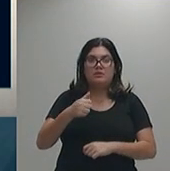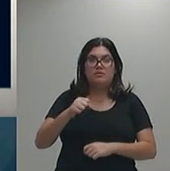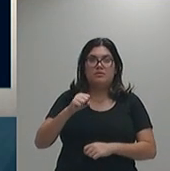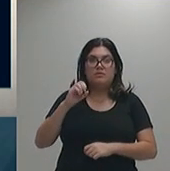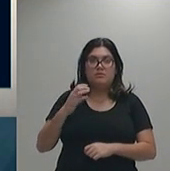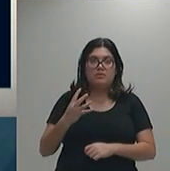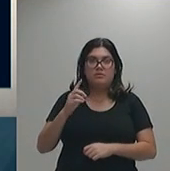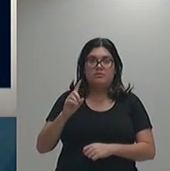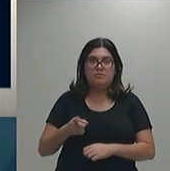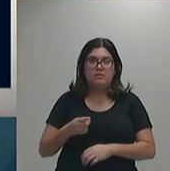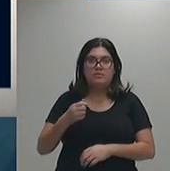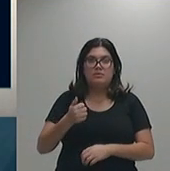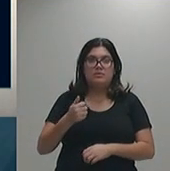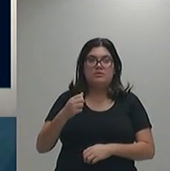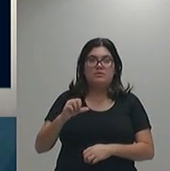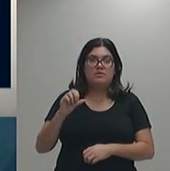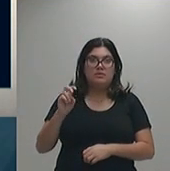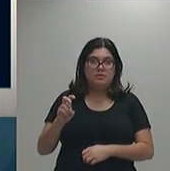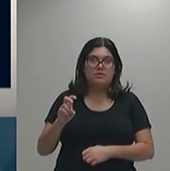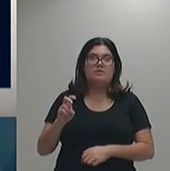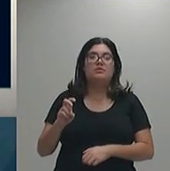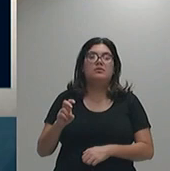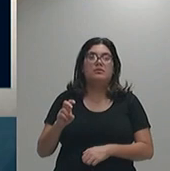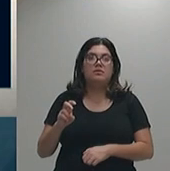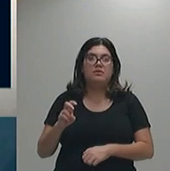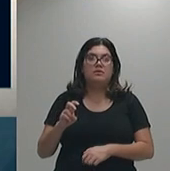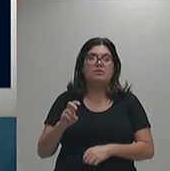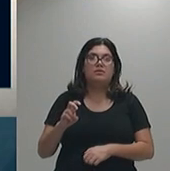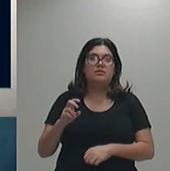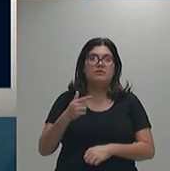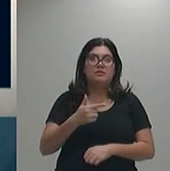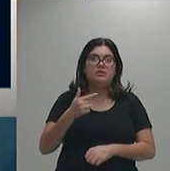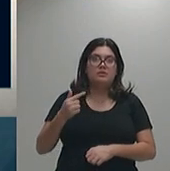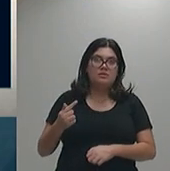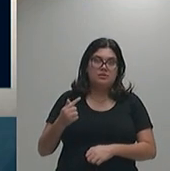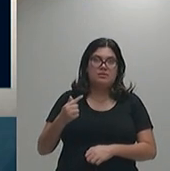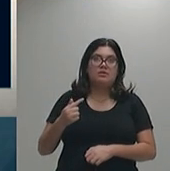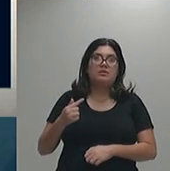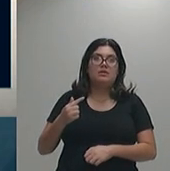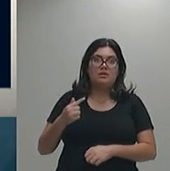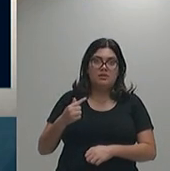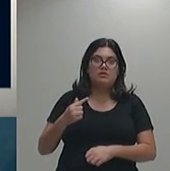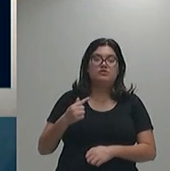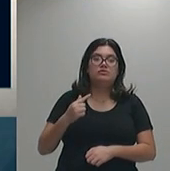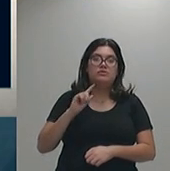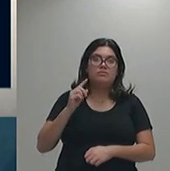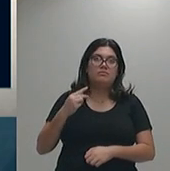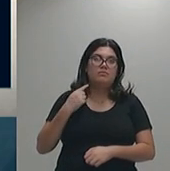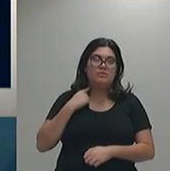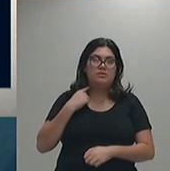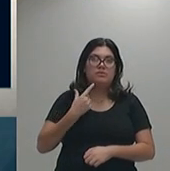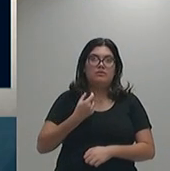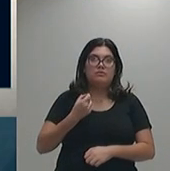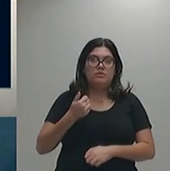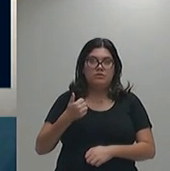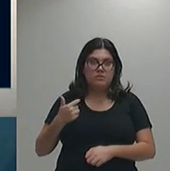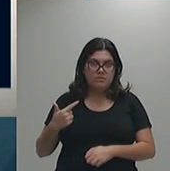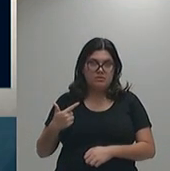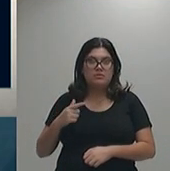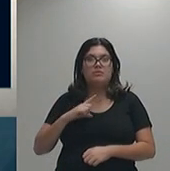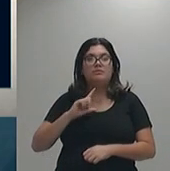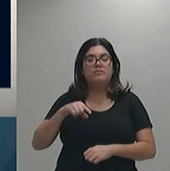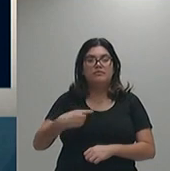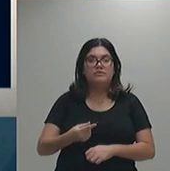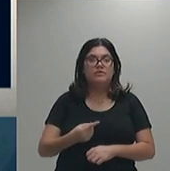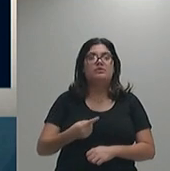1495 na sessão de vinte e sete do 4 de 2002 após o voto do Senhor Ministro